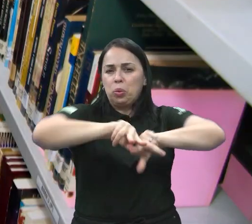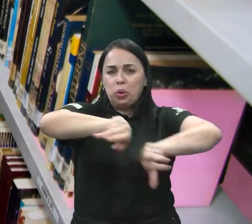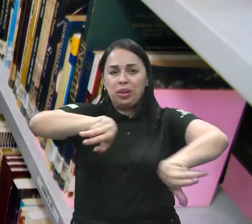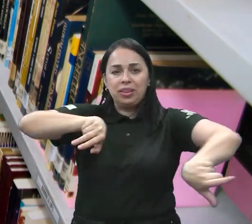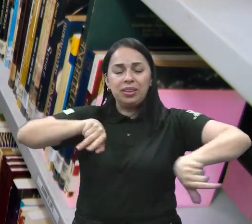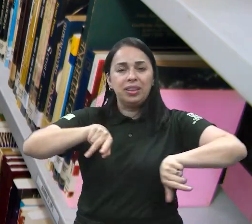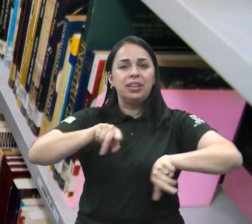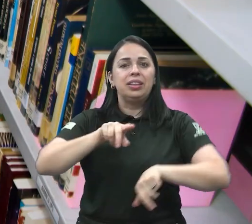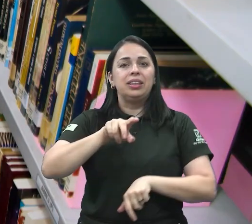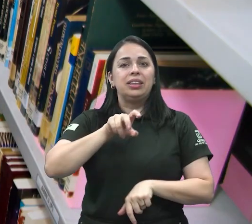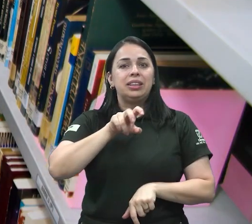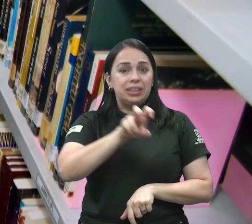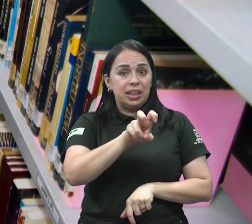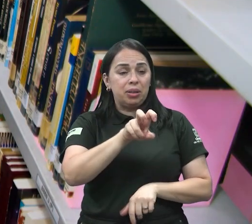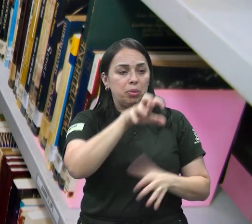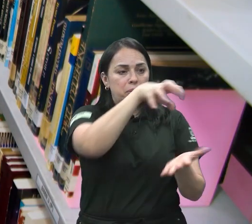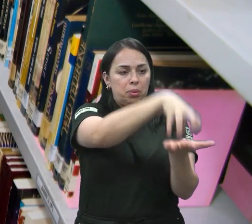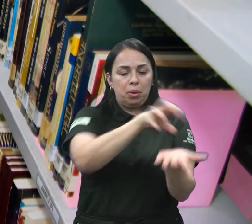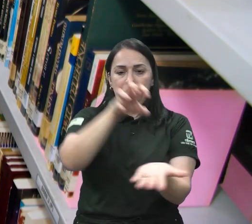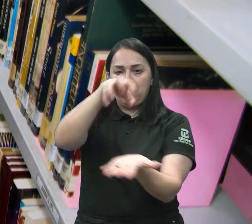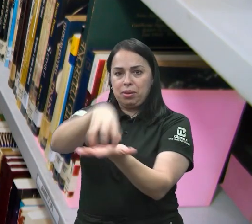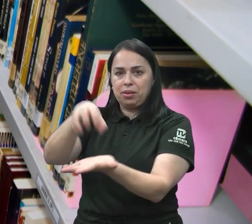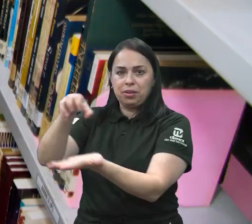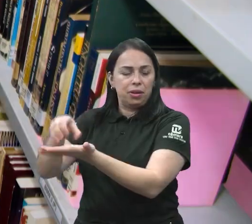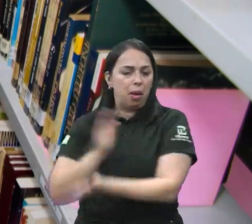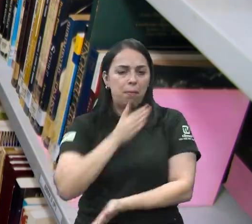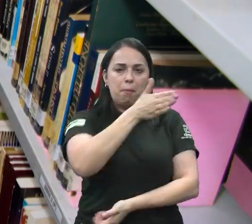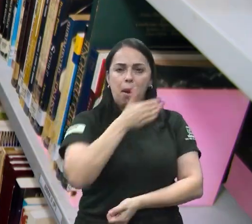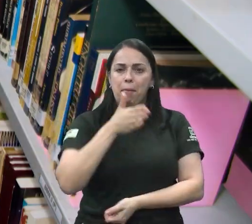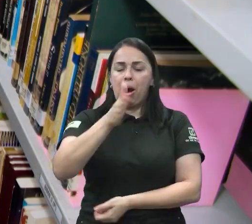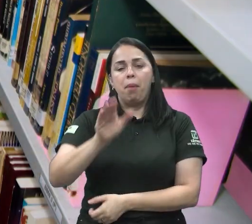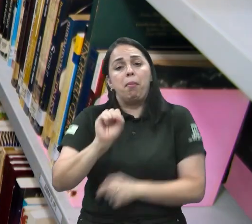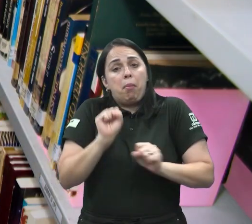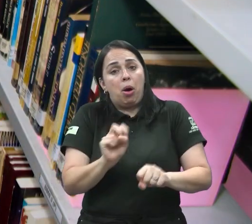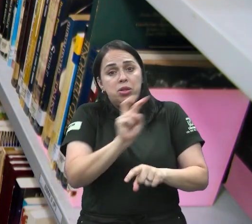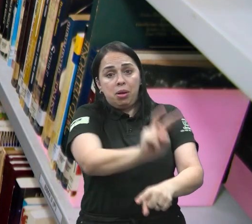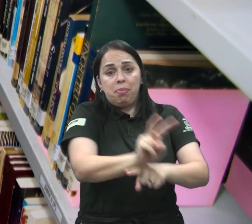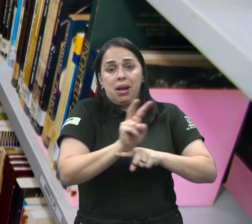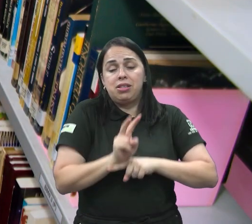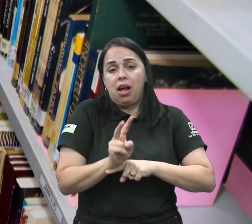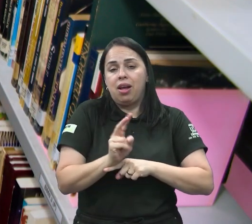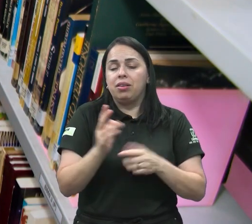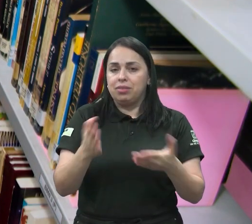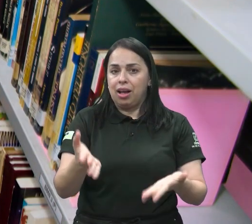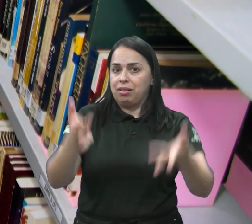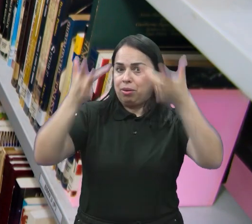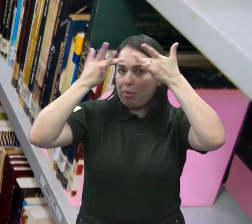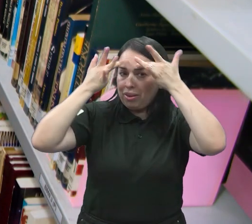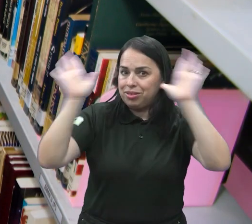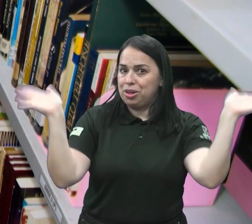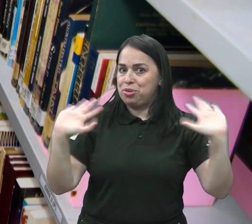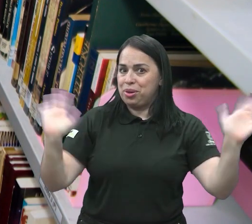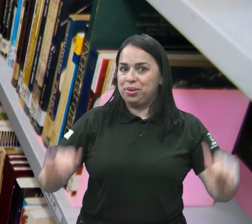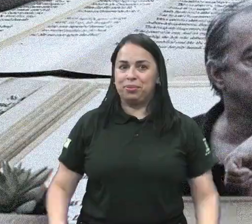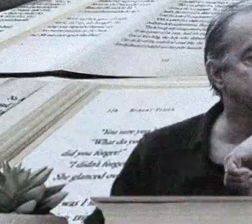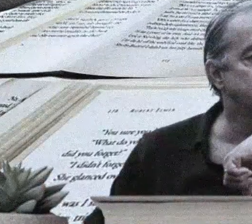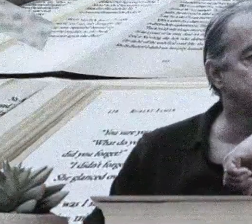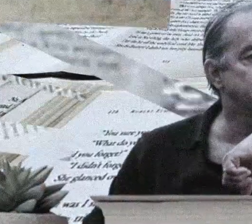títulos. São 5 unidades para você fazer a sua leitura ou pegar emprestado. Anotado? Tchau,